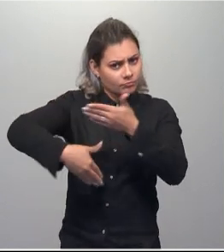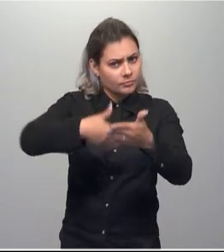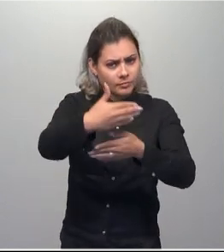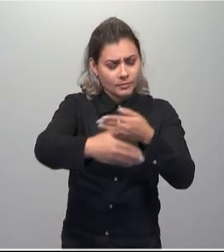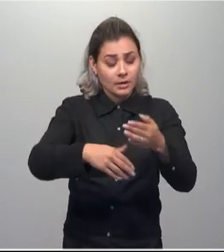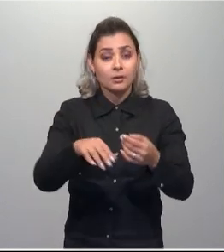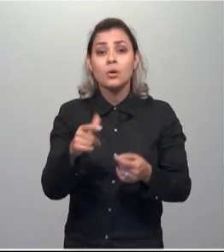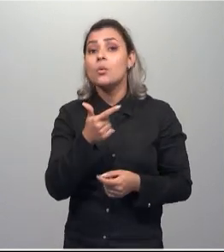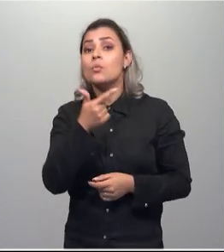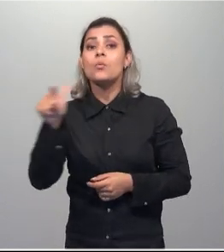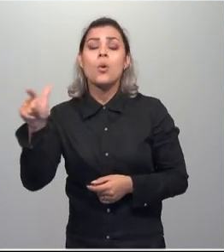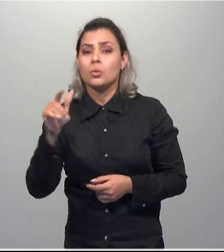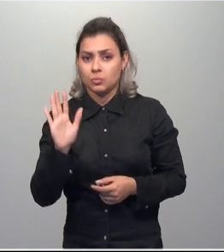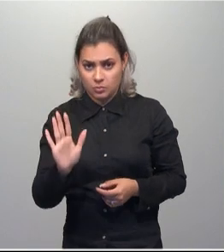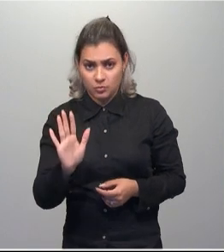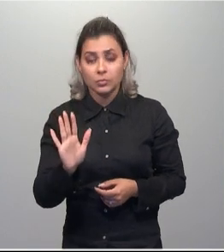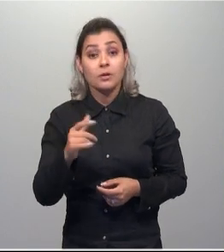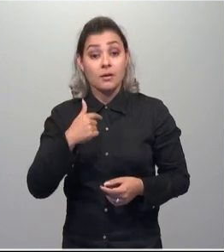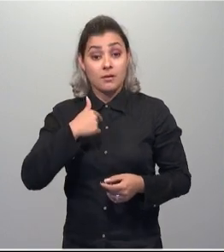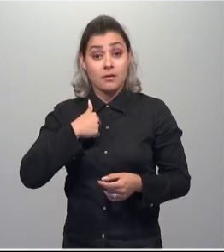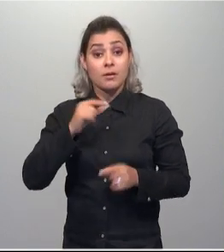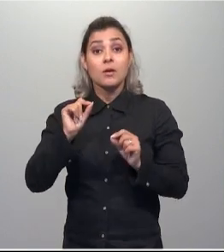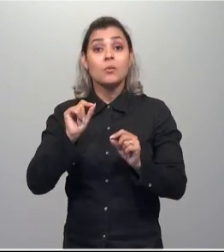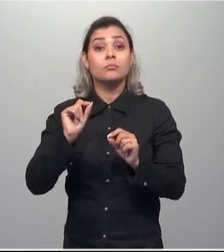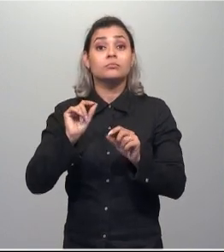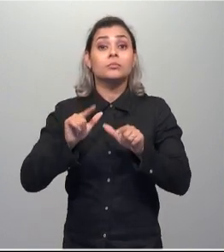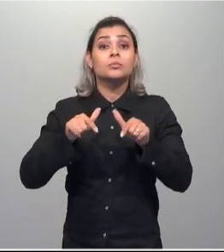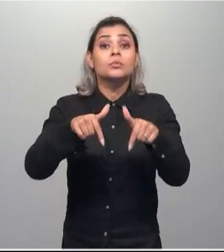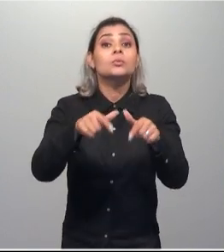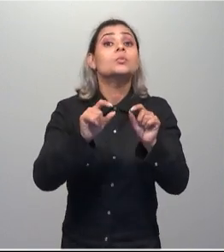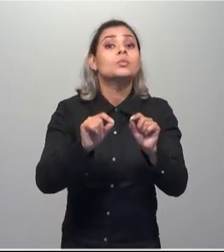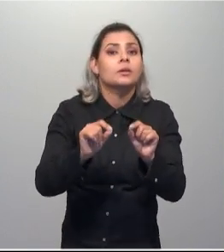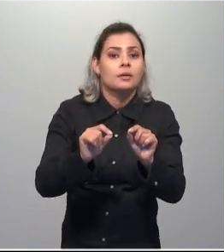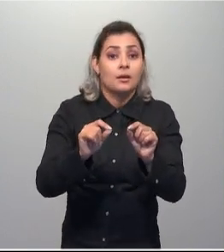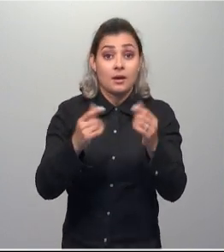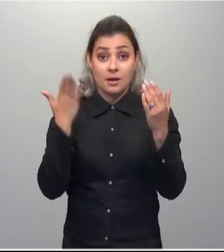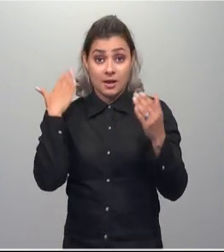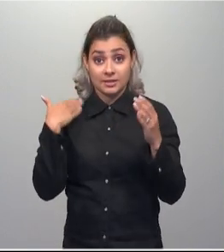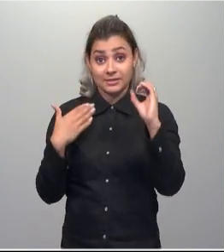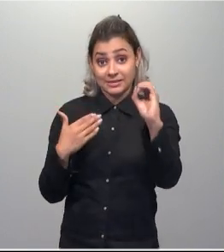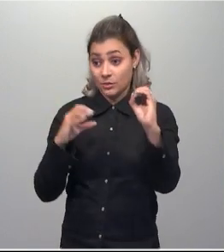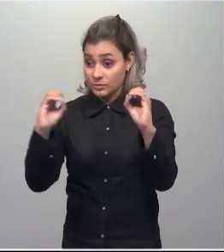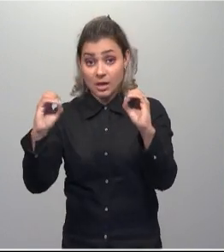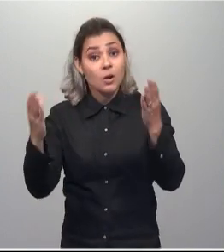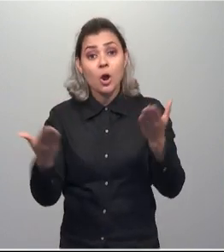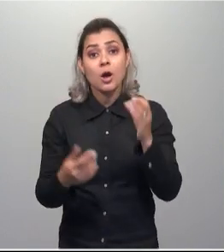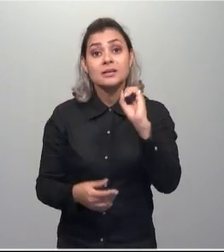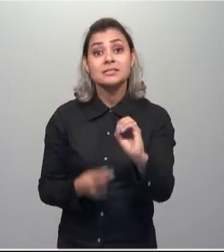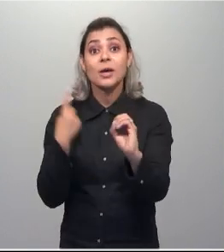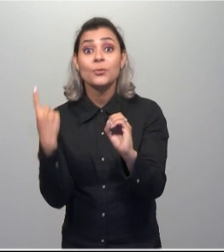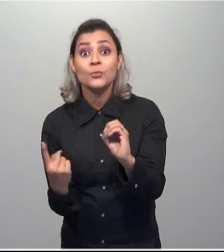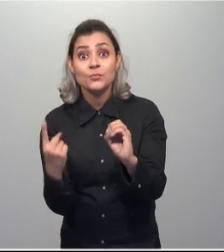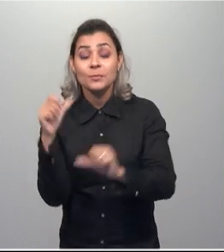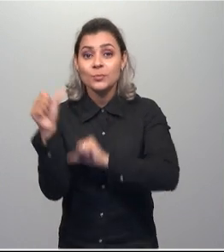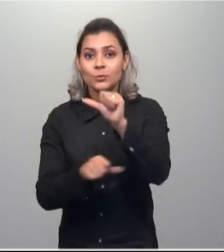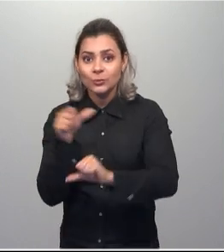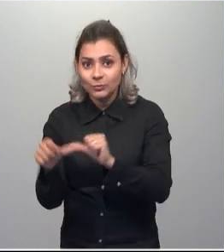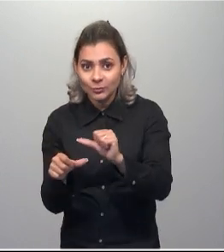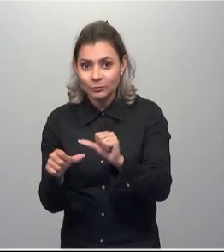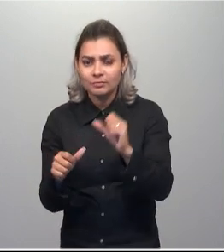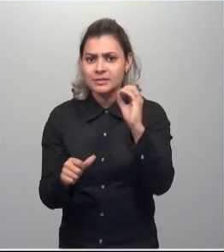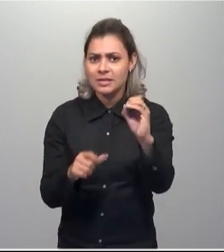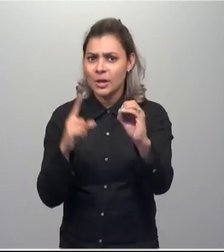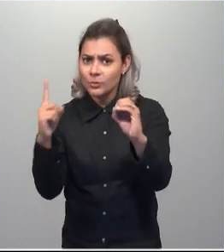qual é o próximo estado dessa minha função era 00 agora 01 0000 um